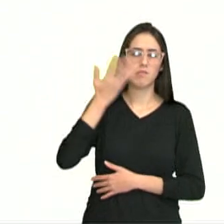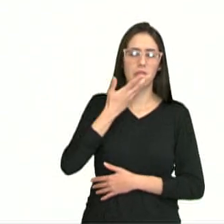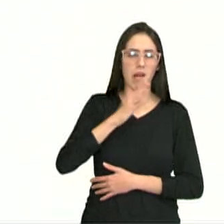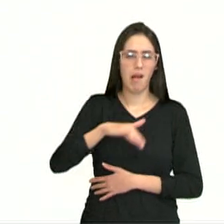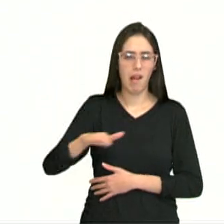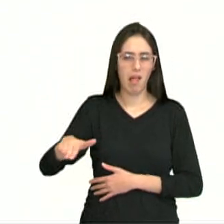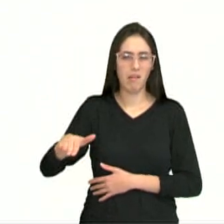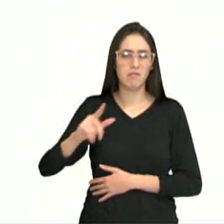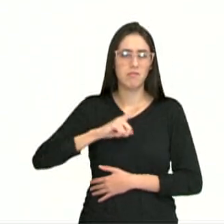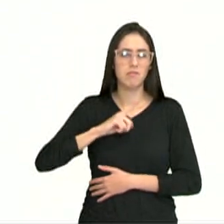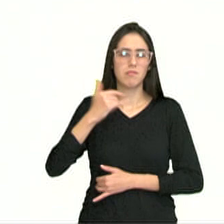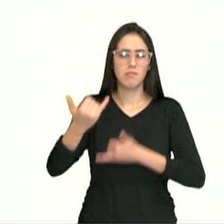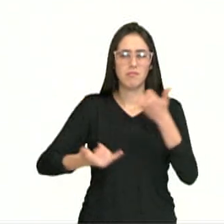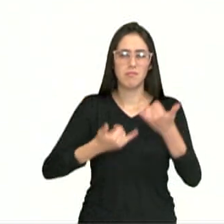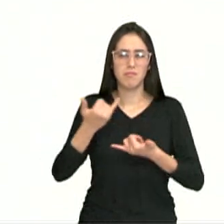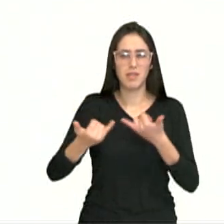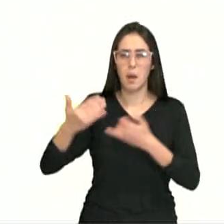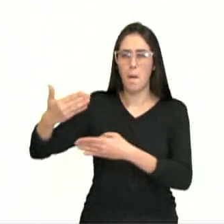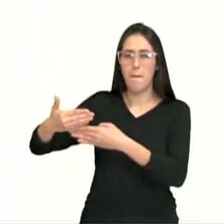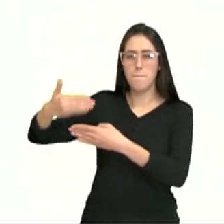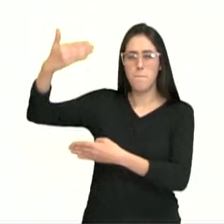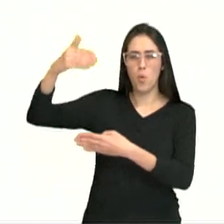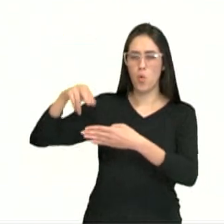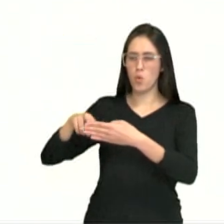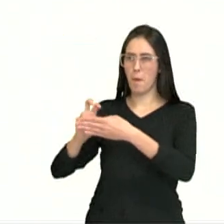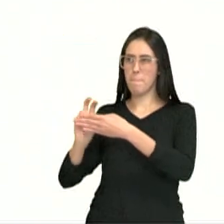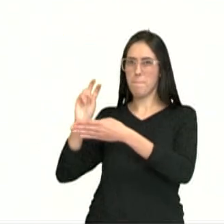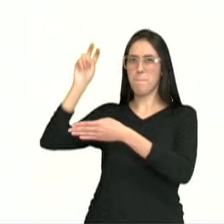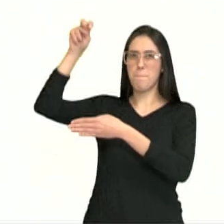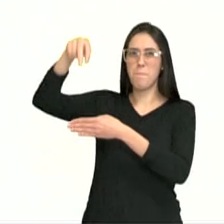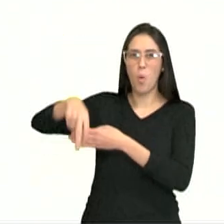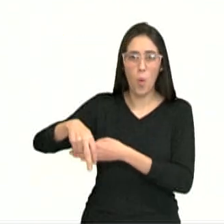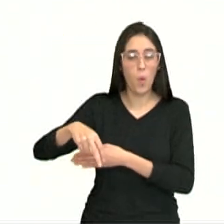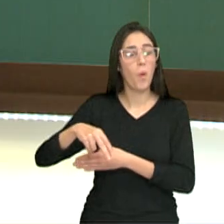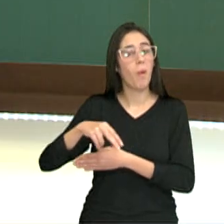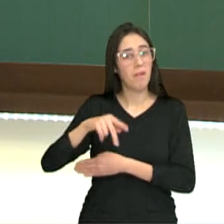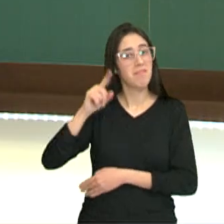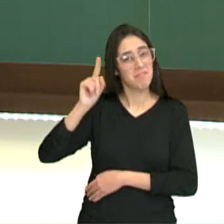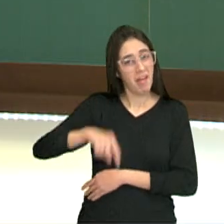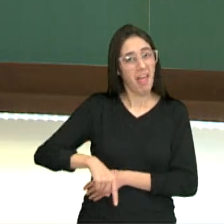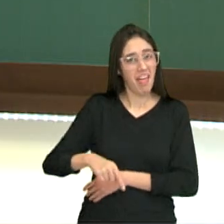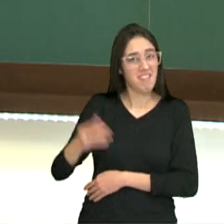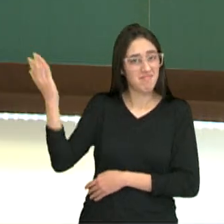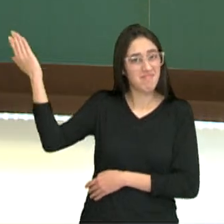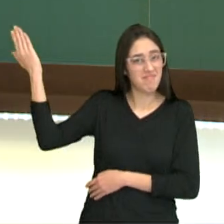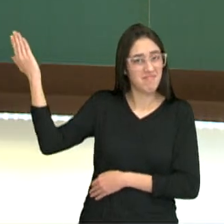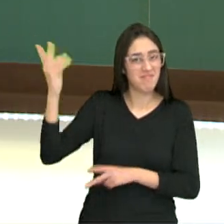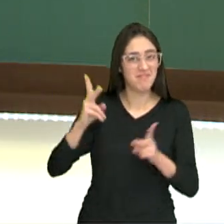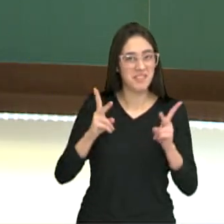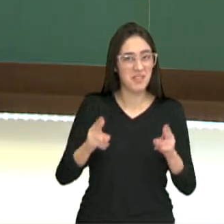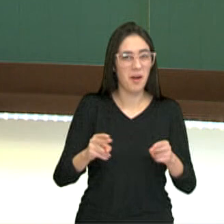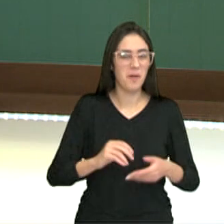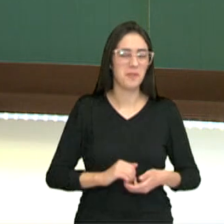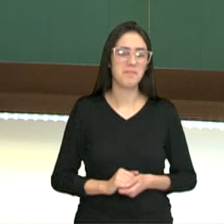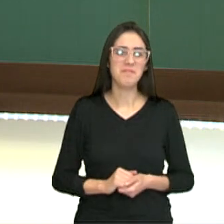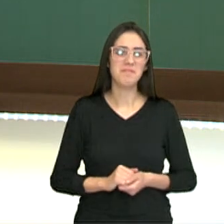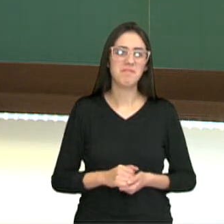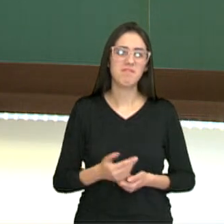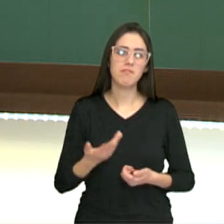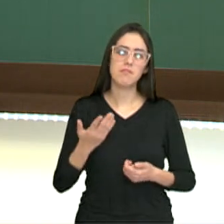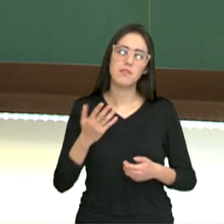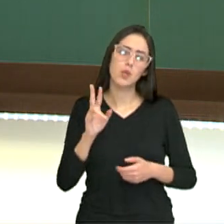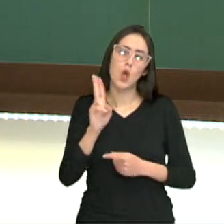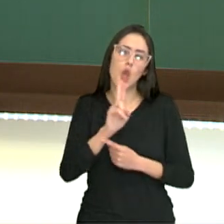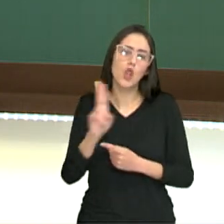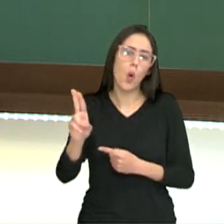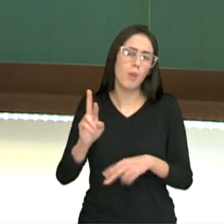nós pulávamos os muros das vizinhas, né? Nós nem sabíamos, mas ali nós já estávamos praticando um pouquinho do parkour. Talvez não com